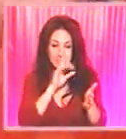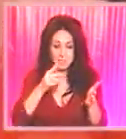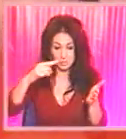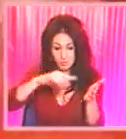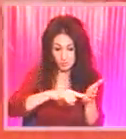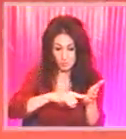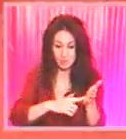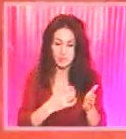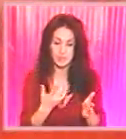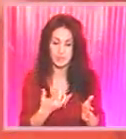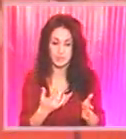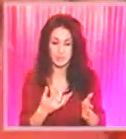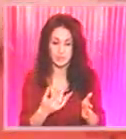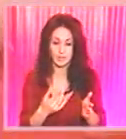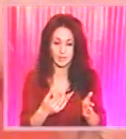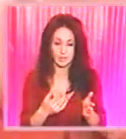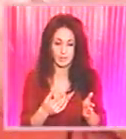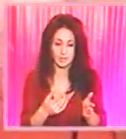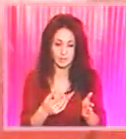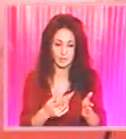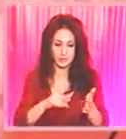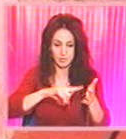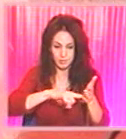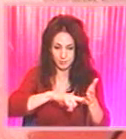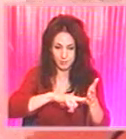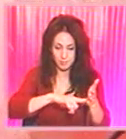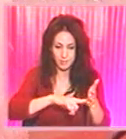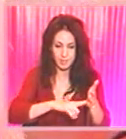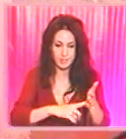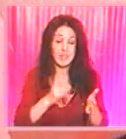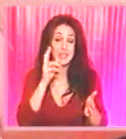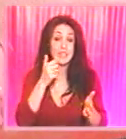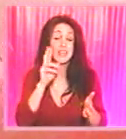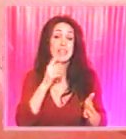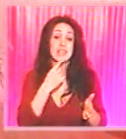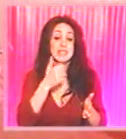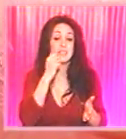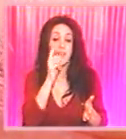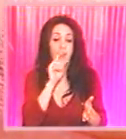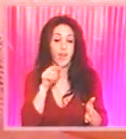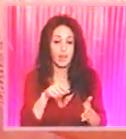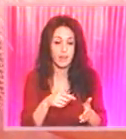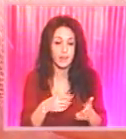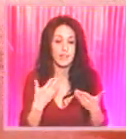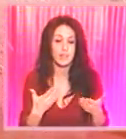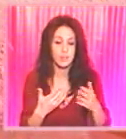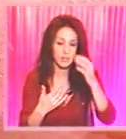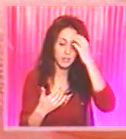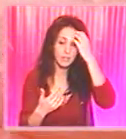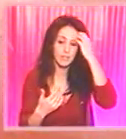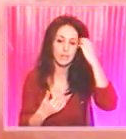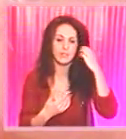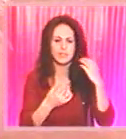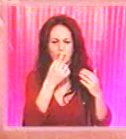Aqui, bom, já agora. Assim? Exatamente. Sim. E? Diz